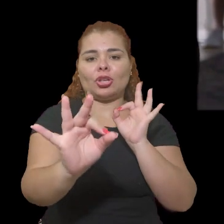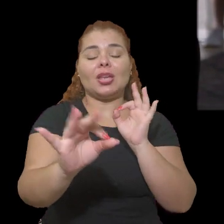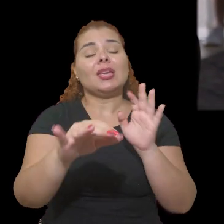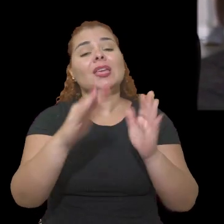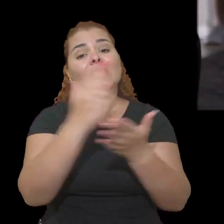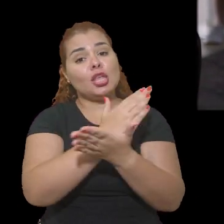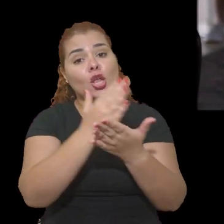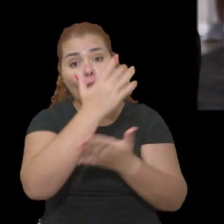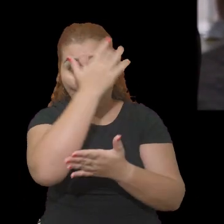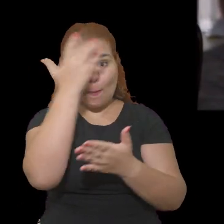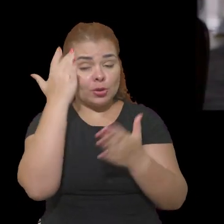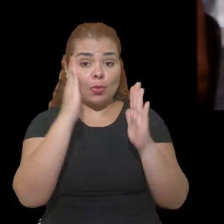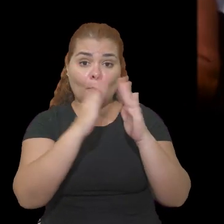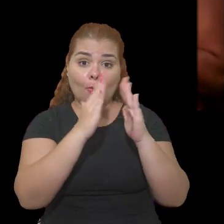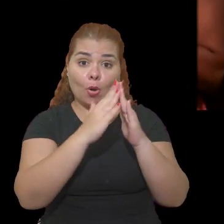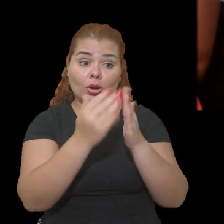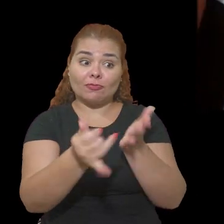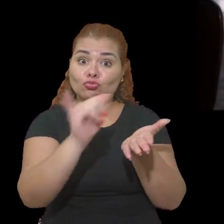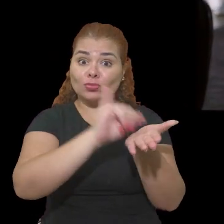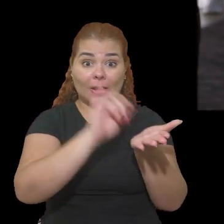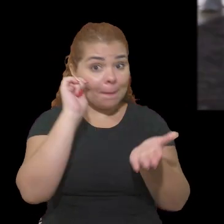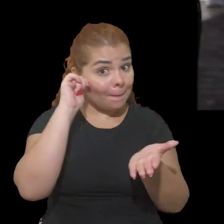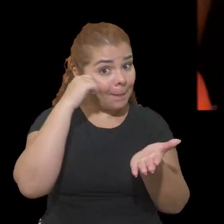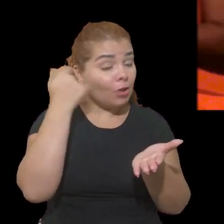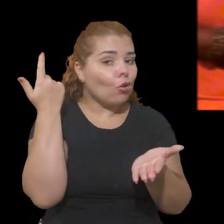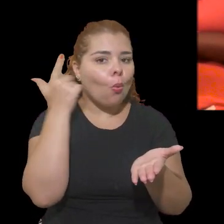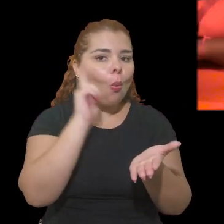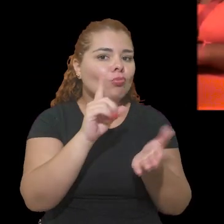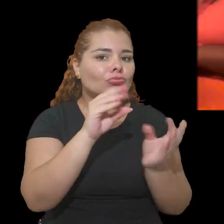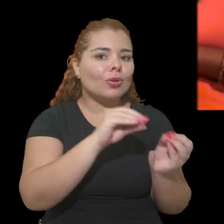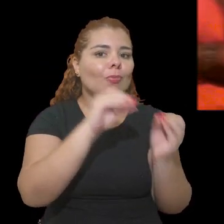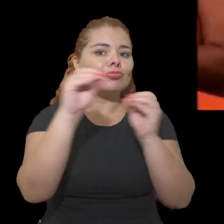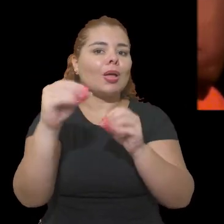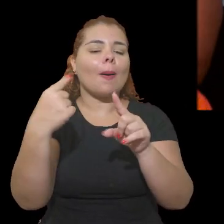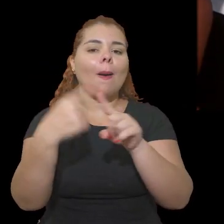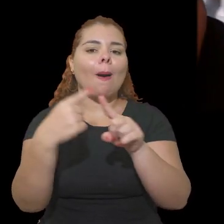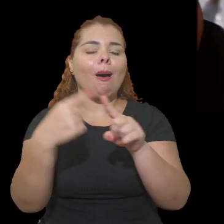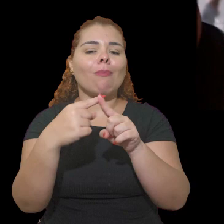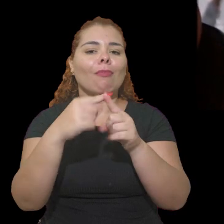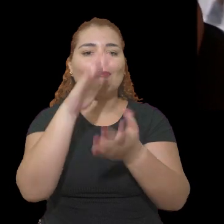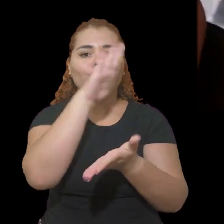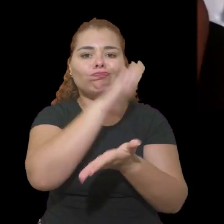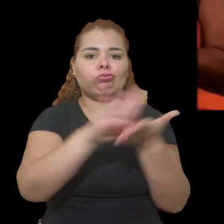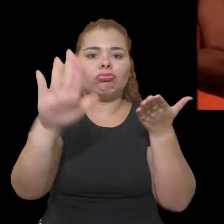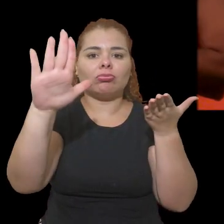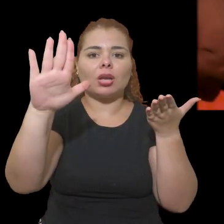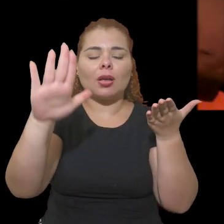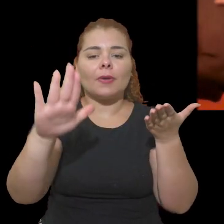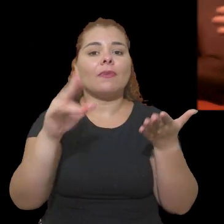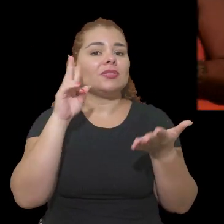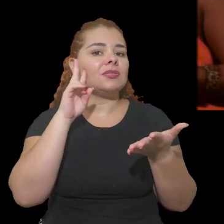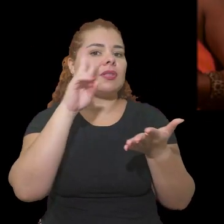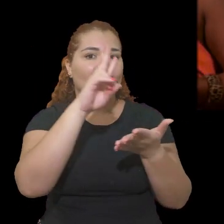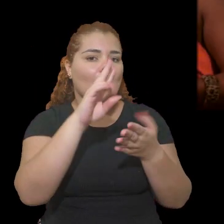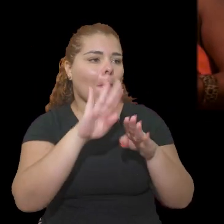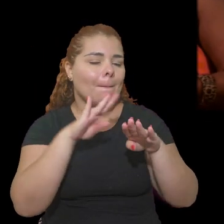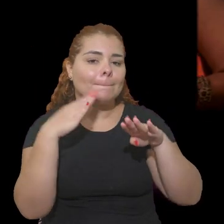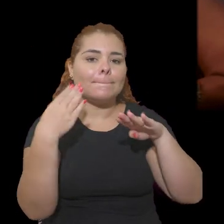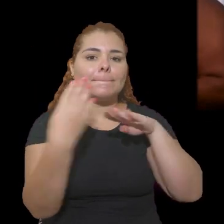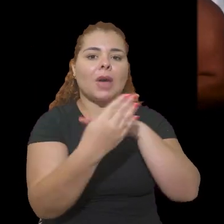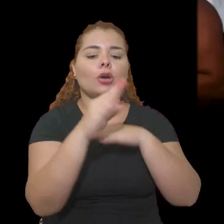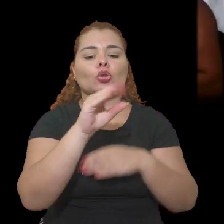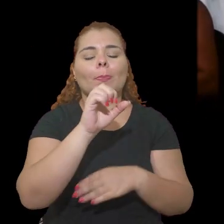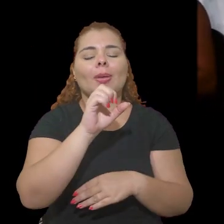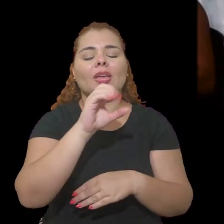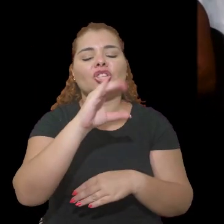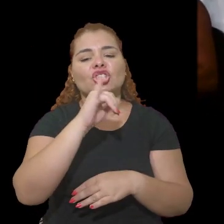quanto algumas pessoas que moravam no centro, pretas, nem tiveram a chance de ir para longe. Já foram dizimadas aqui mesmo. Está aí o bairro do Bixiga, Bela